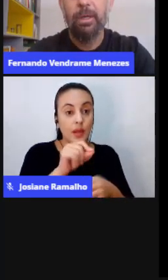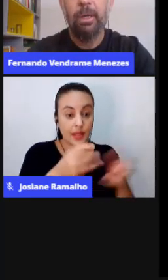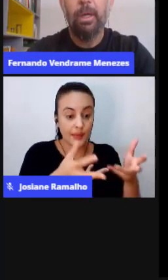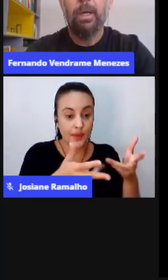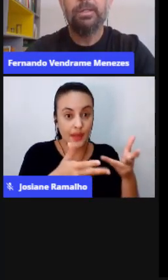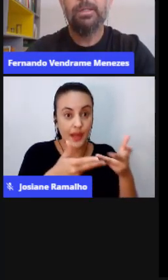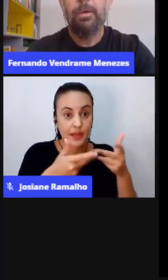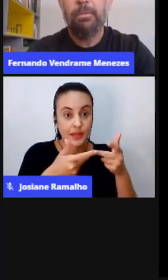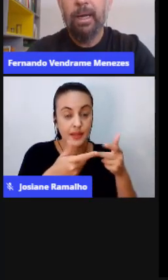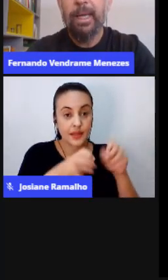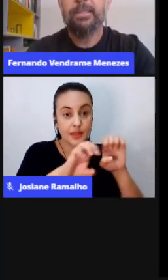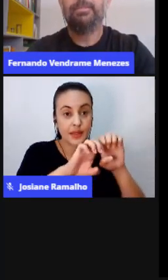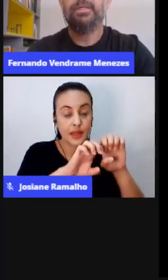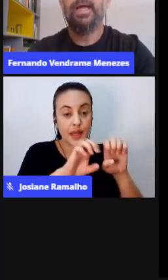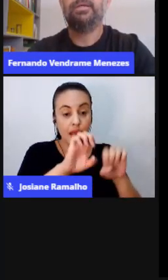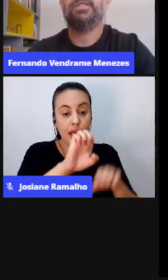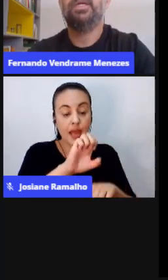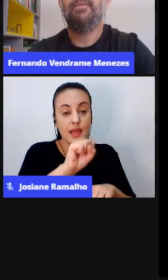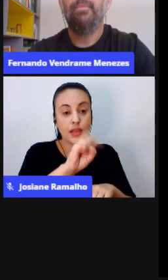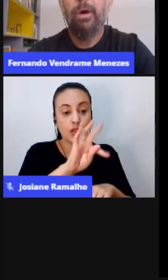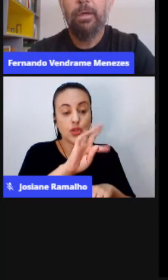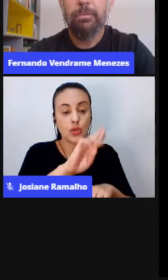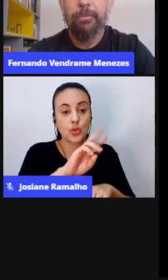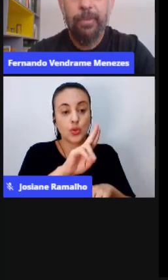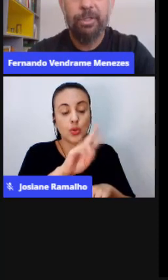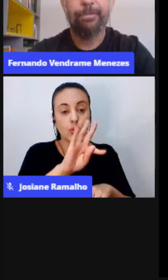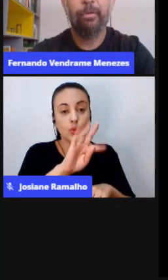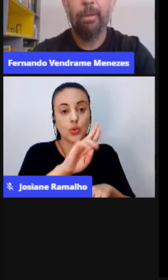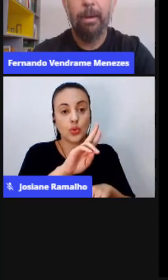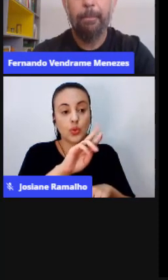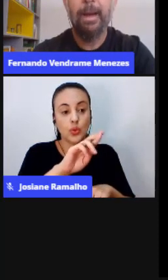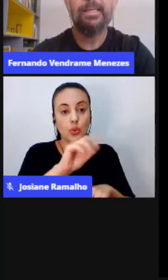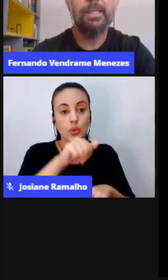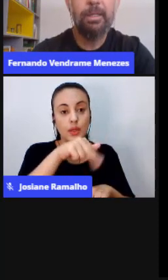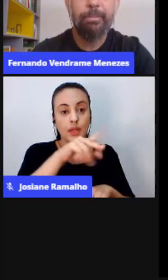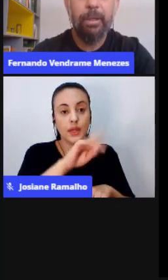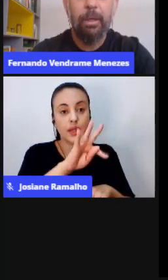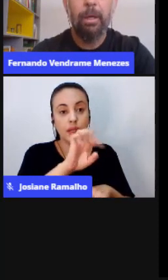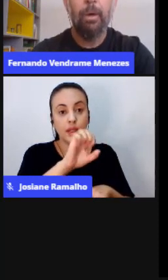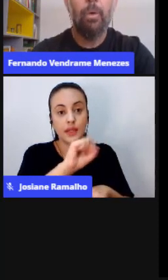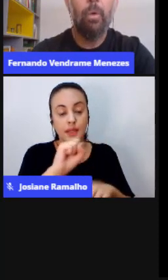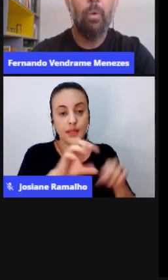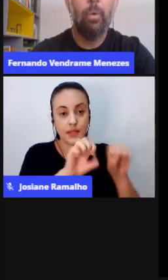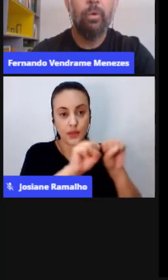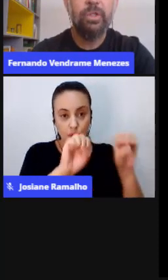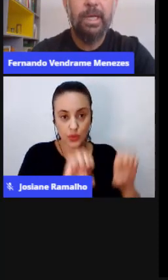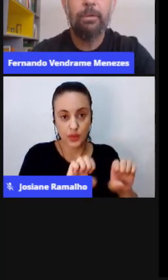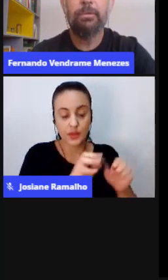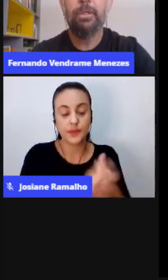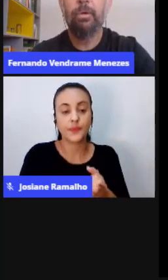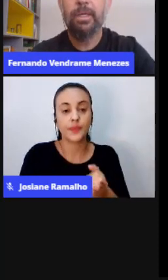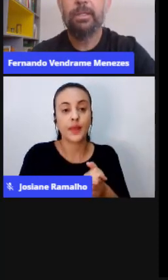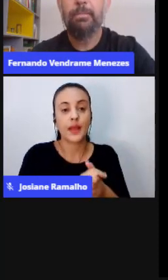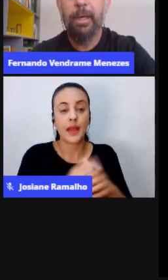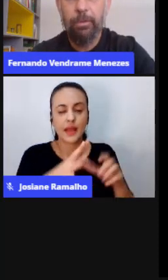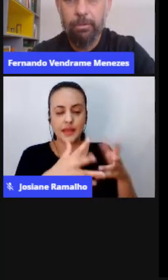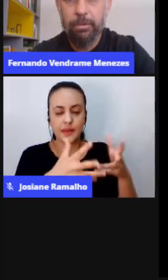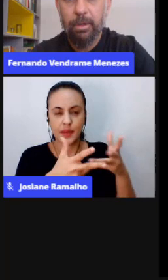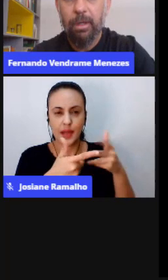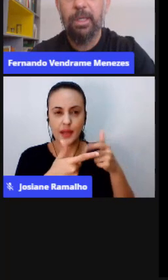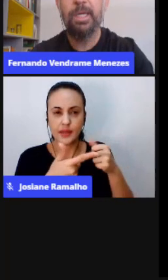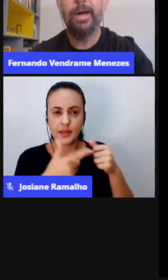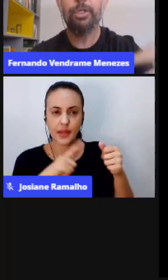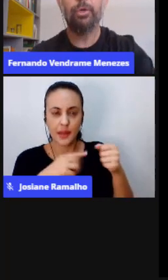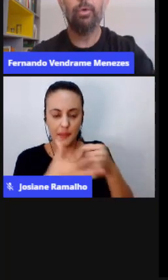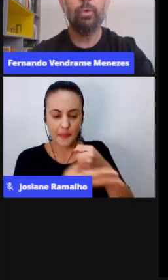estruturantes? São aquelas habilidades que abordam, né, de forma mais ampla conceitos e